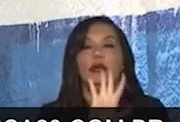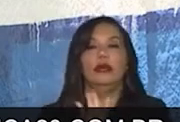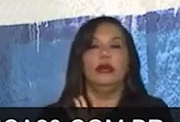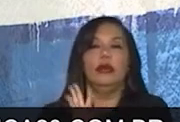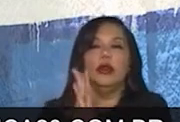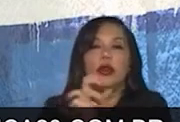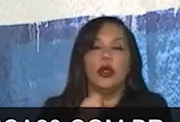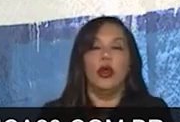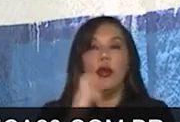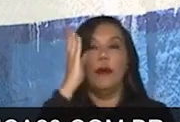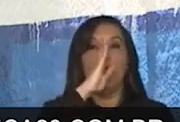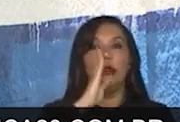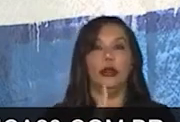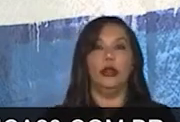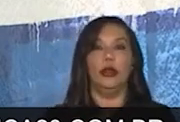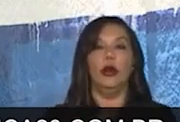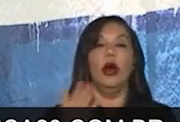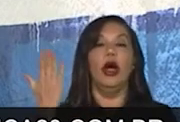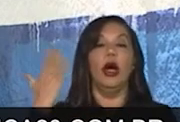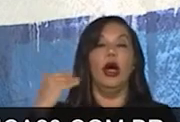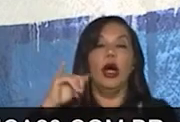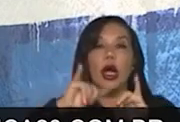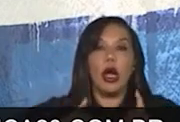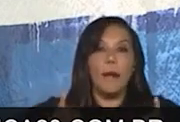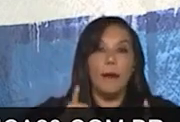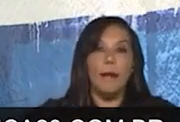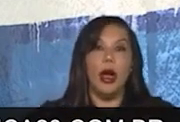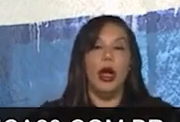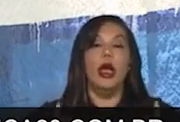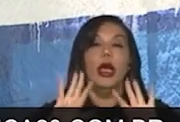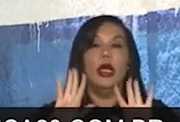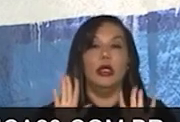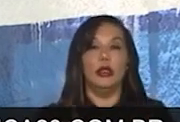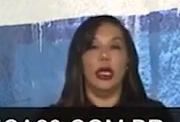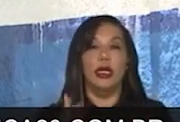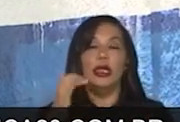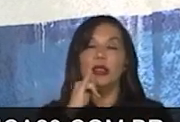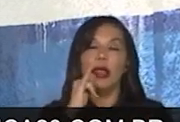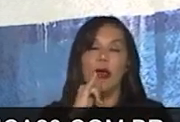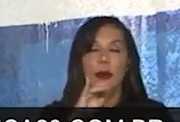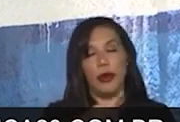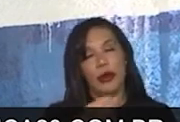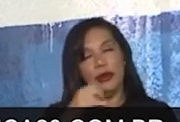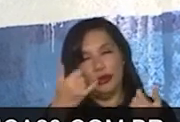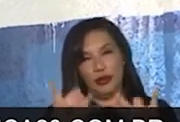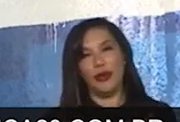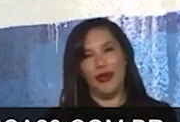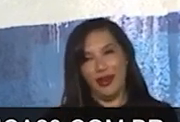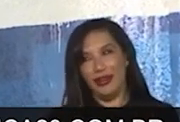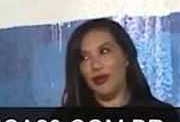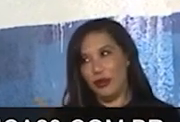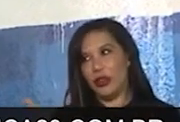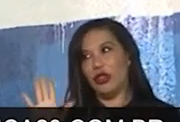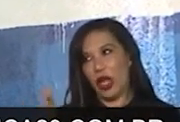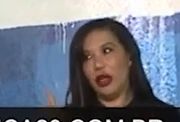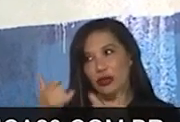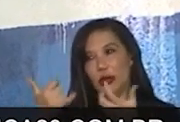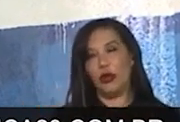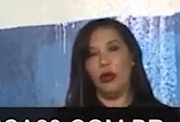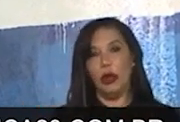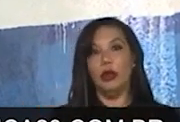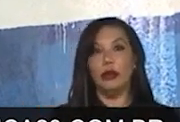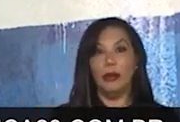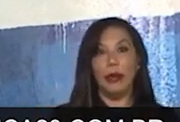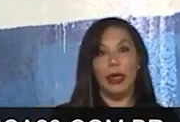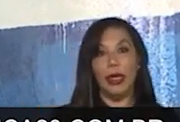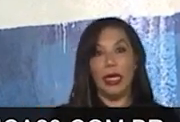no Brasil desde que as campanhas começaram a ser realizadas em larga escala. Isso, como você adiantou, vale também para a